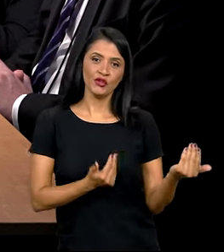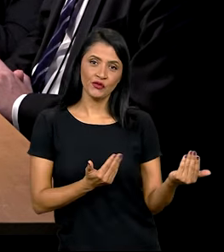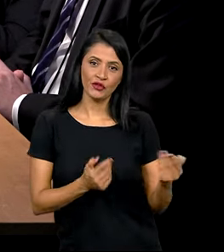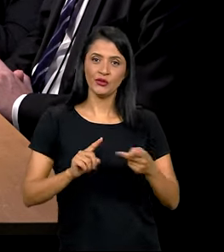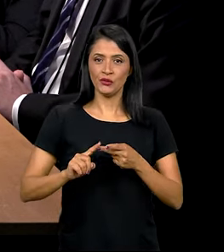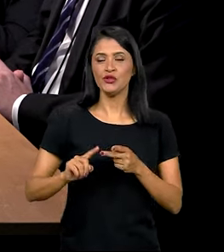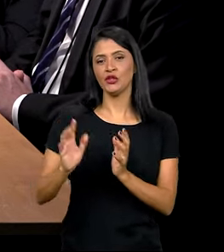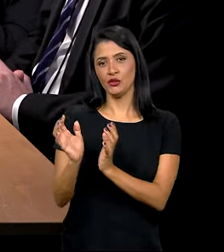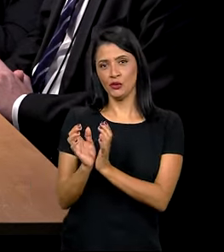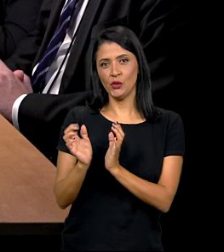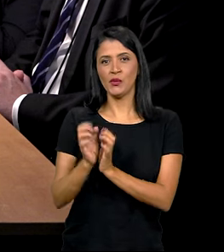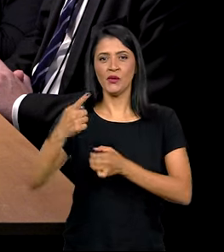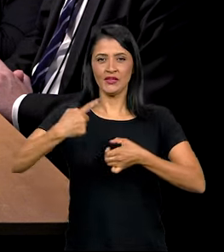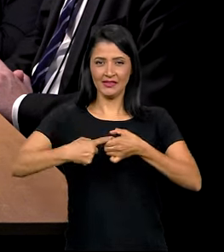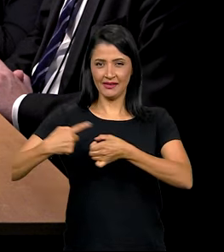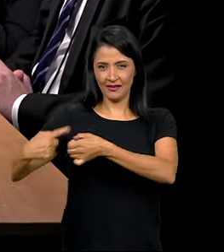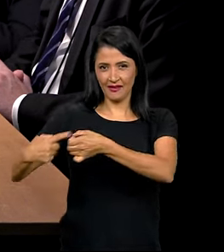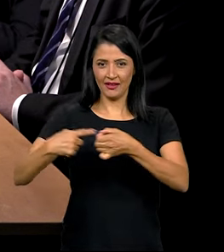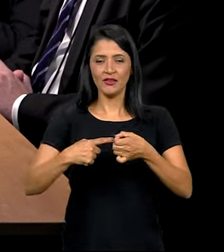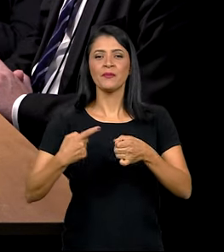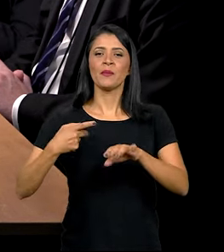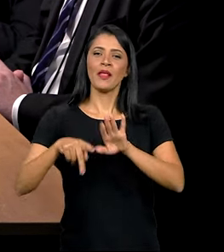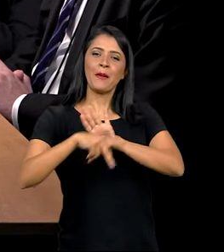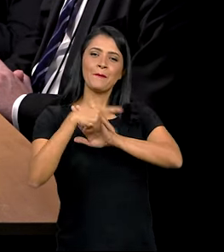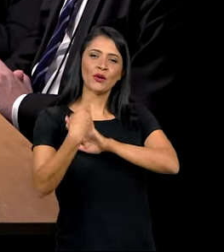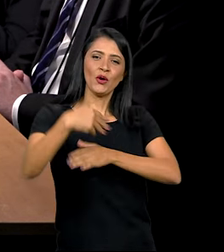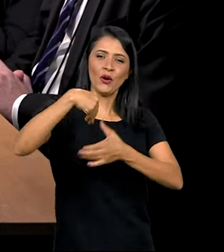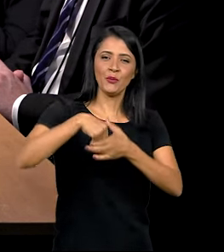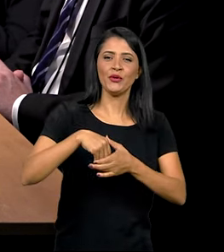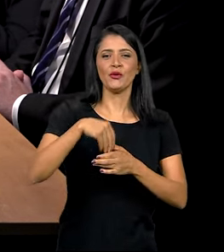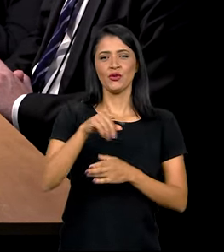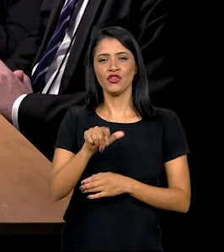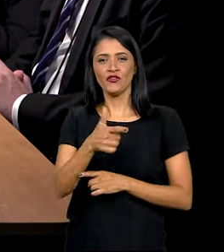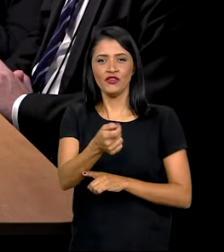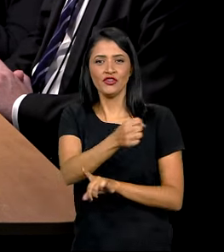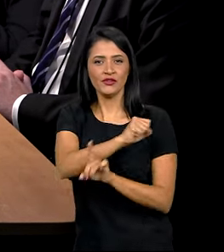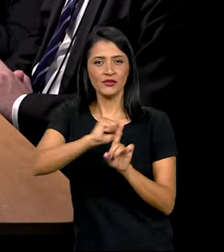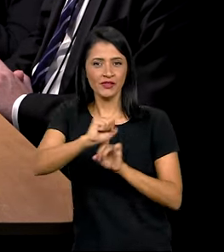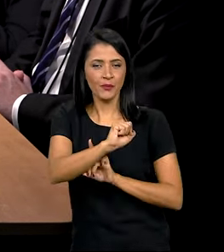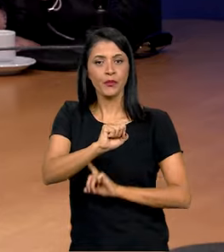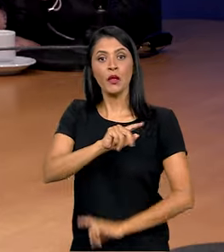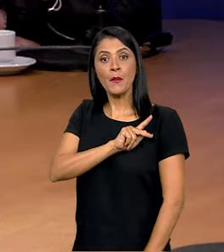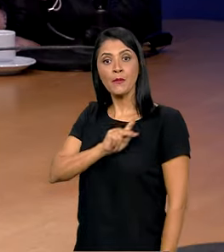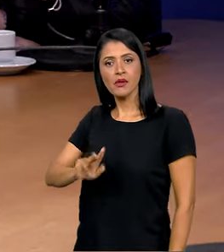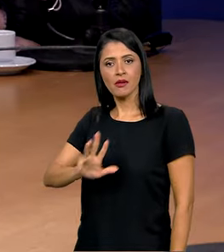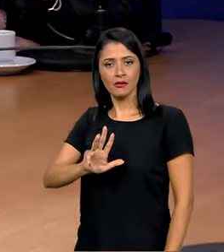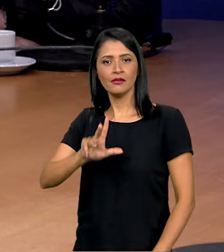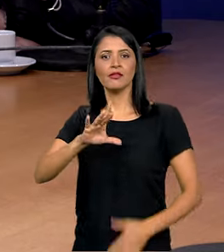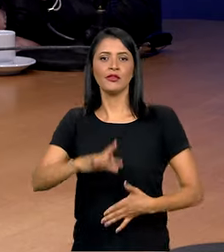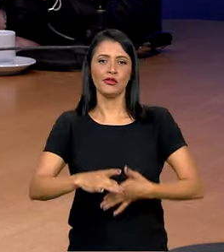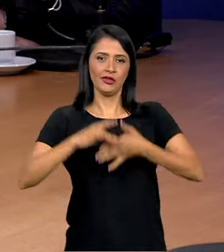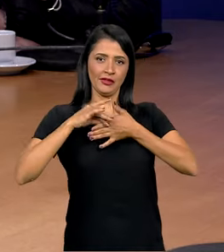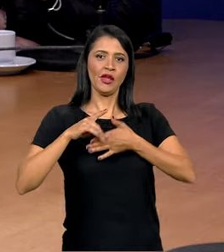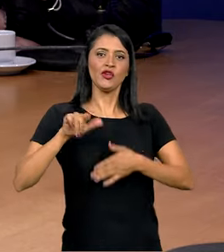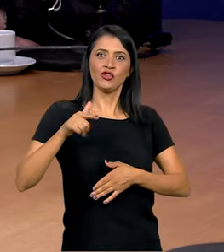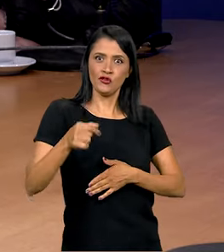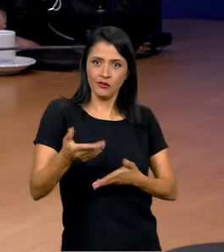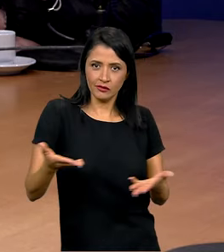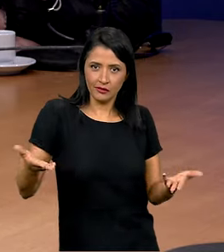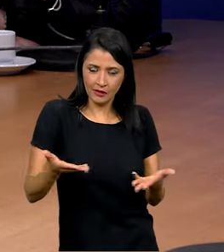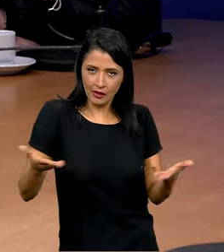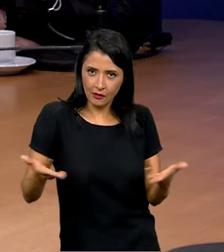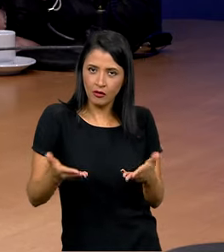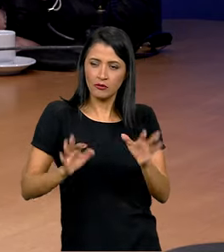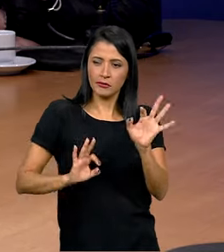juventude e grupos de cidades que integram o G20 social presidente Lula que Preside o G20 este